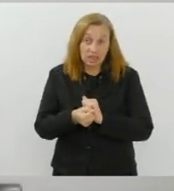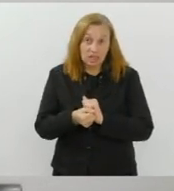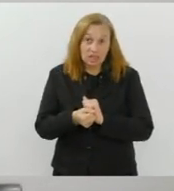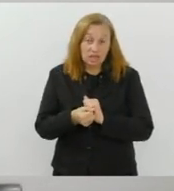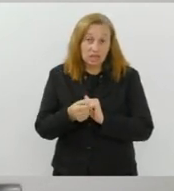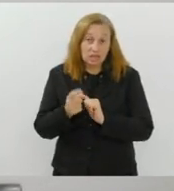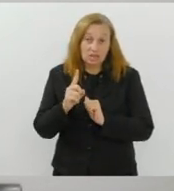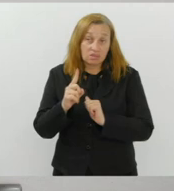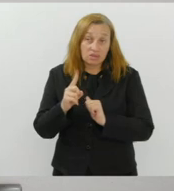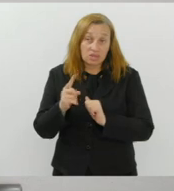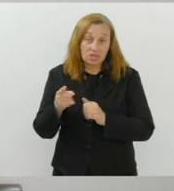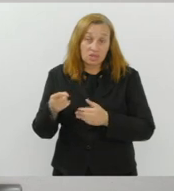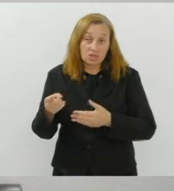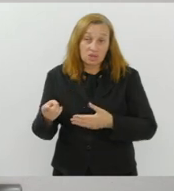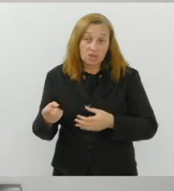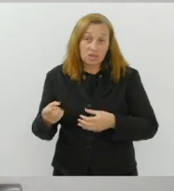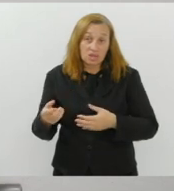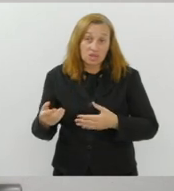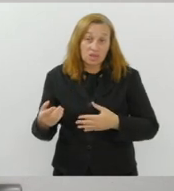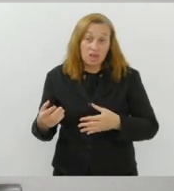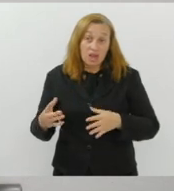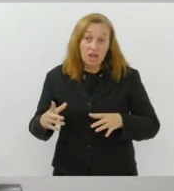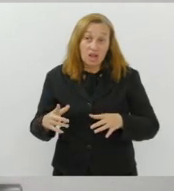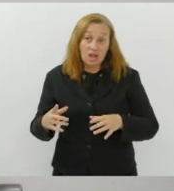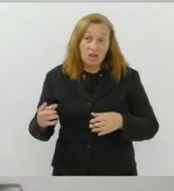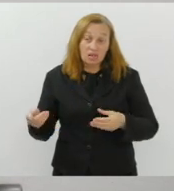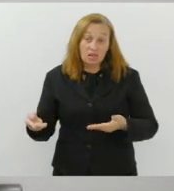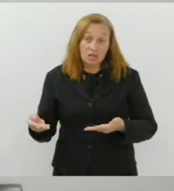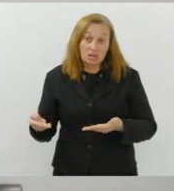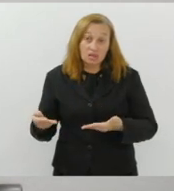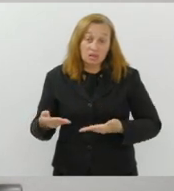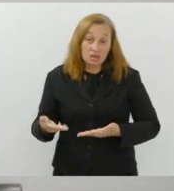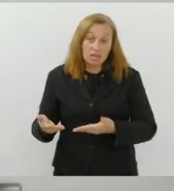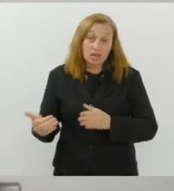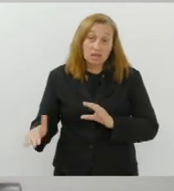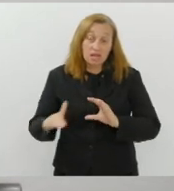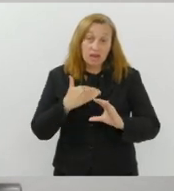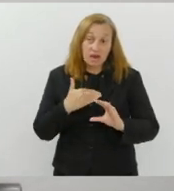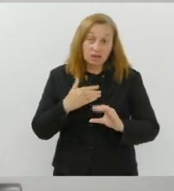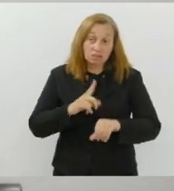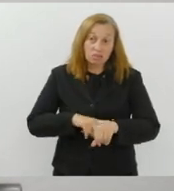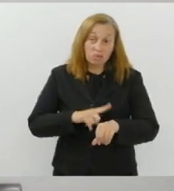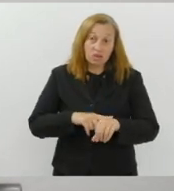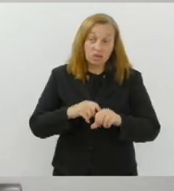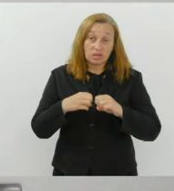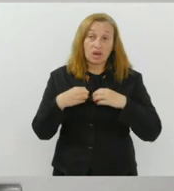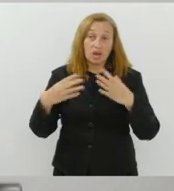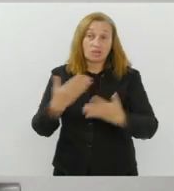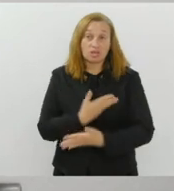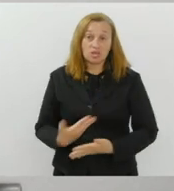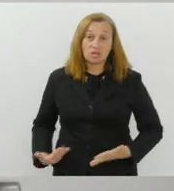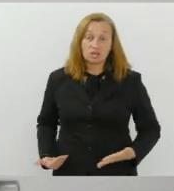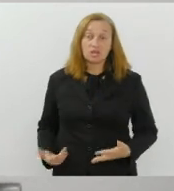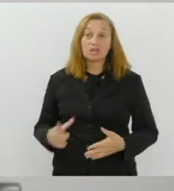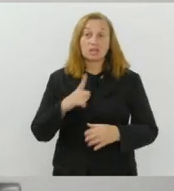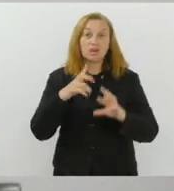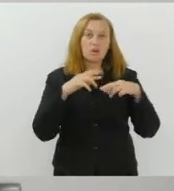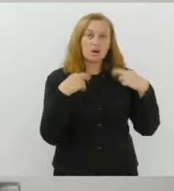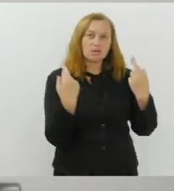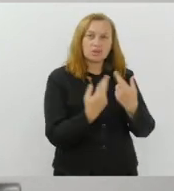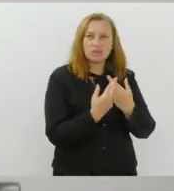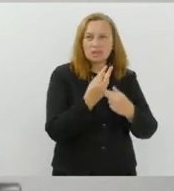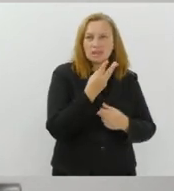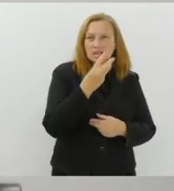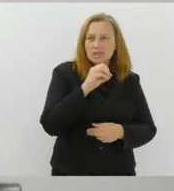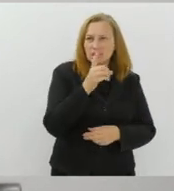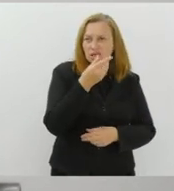sejam trazidos aqui no momento da audiência. A gente tem uma reunião para deliberar essas coisas, que é uma reunião que a gente faz em 30,